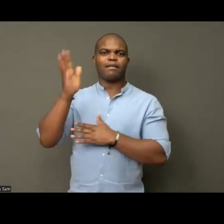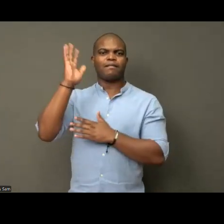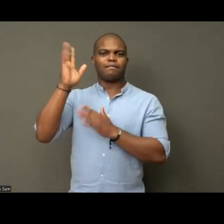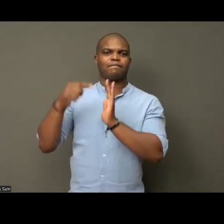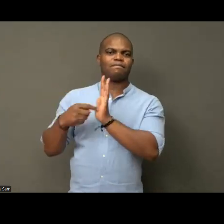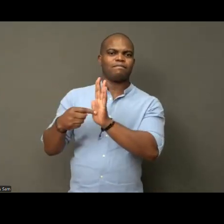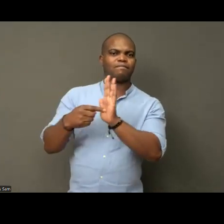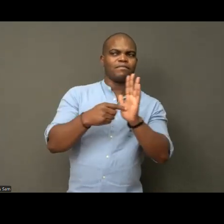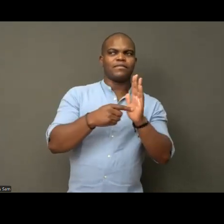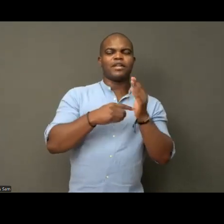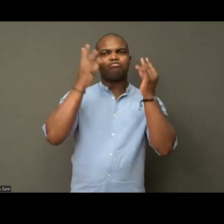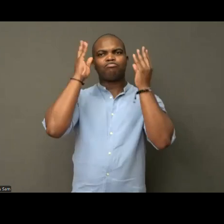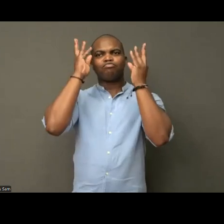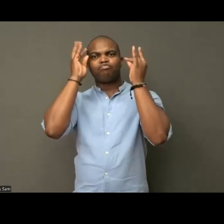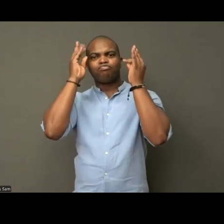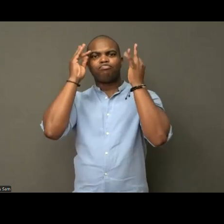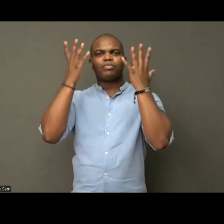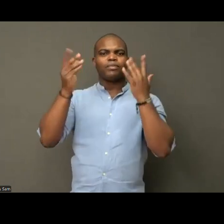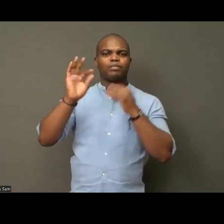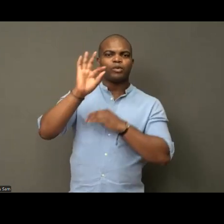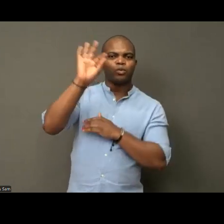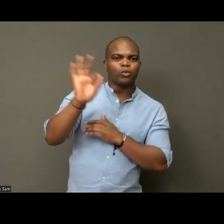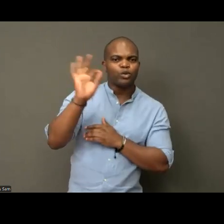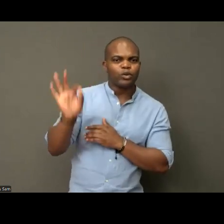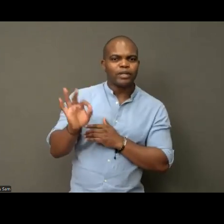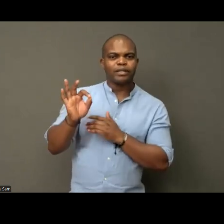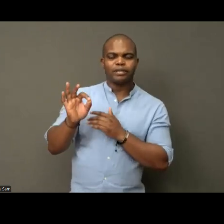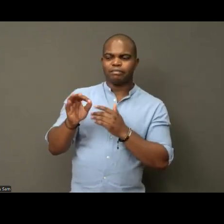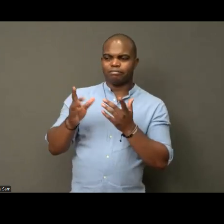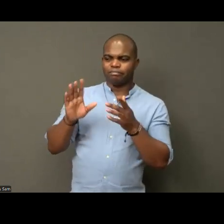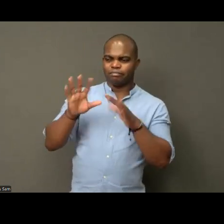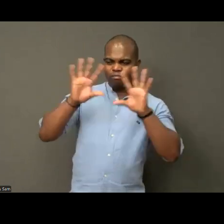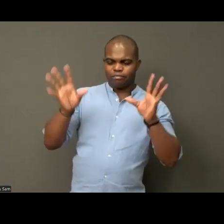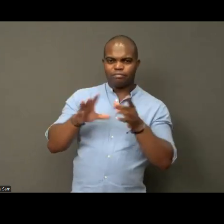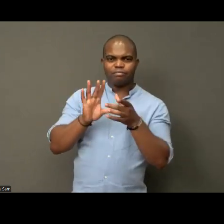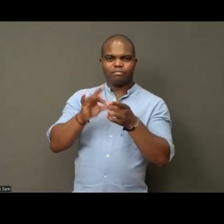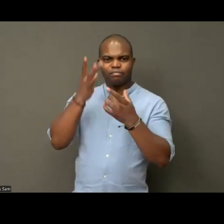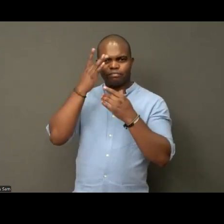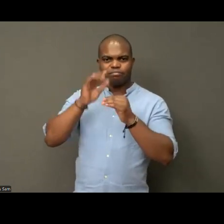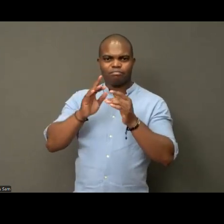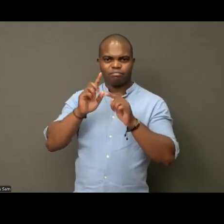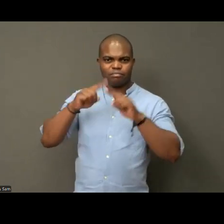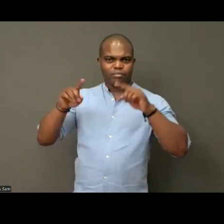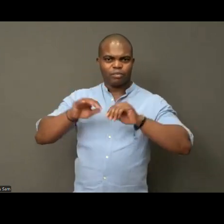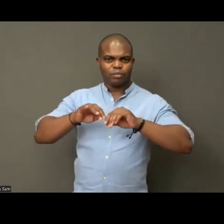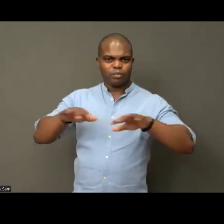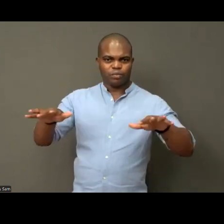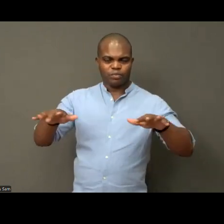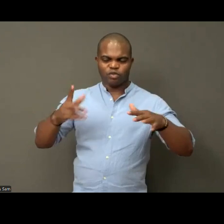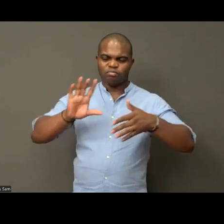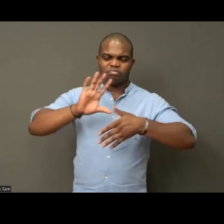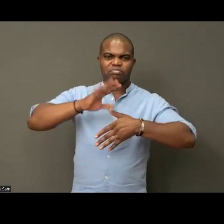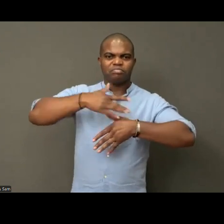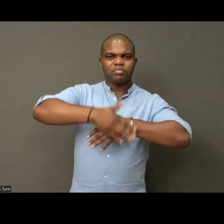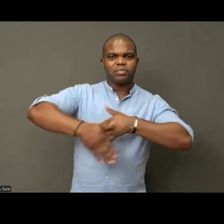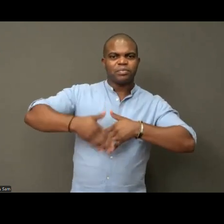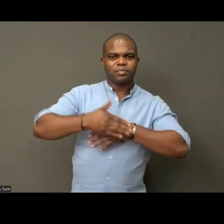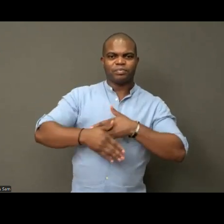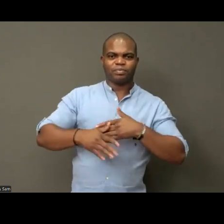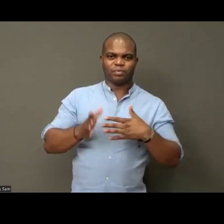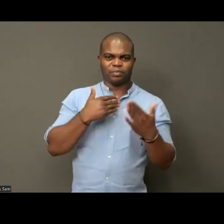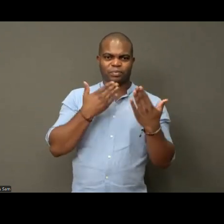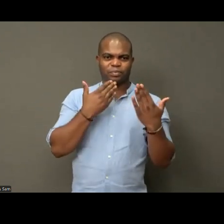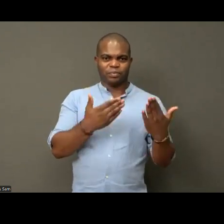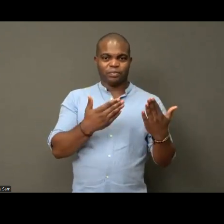de eliminação na região das Américas. E quero agradecer especialmente, claro, ao nosso diretor, Dr. Jarbas